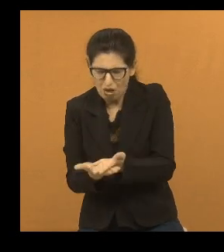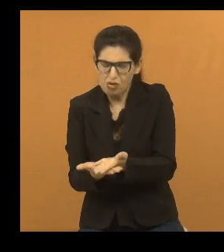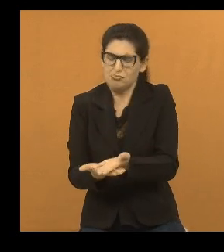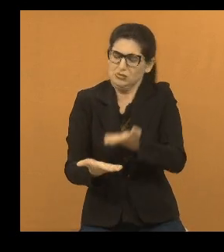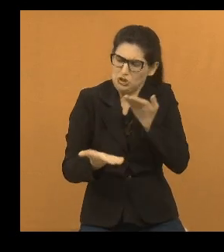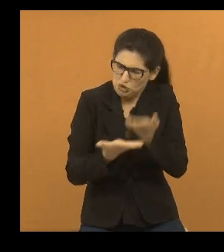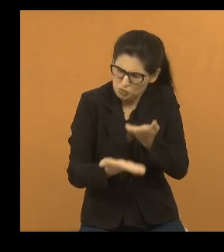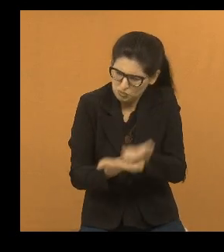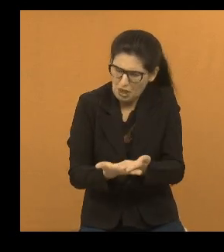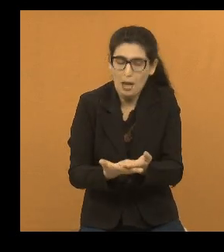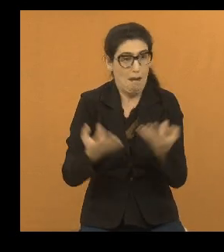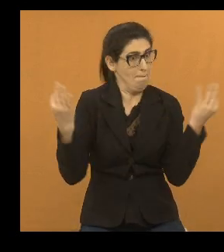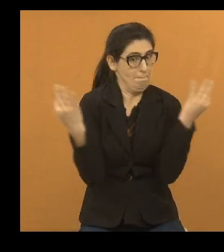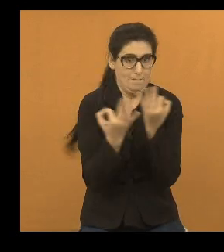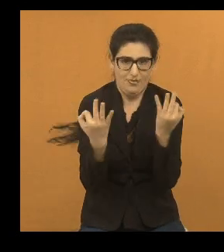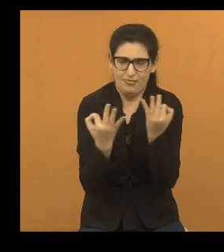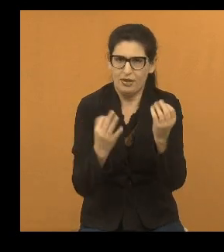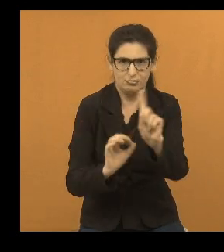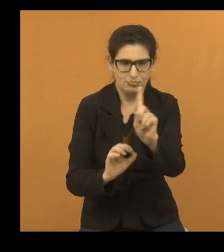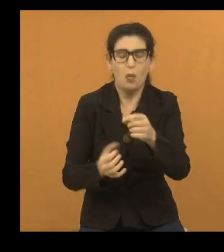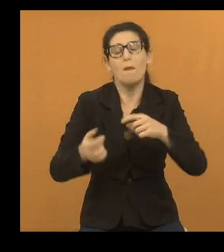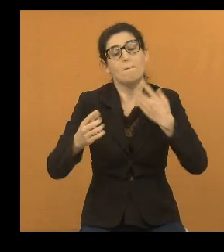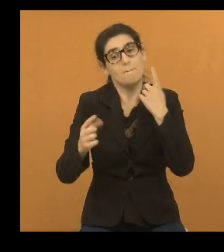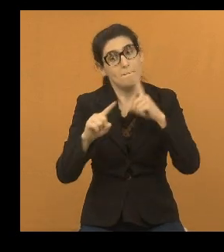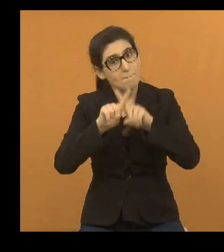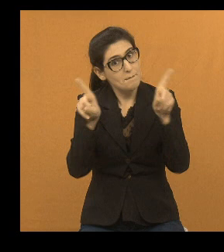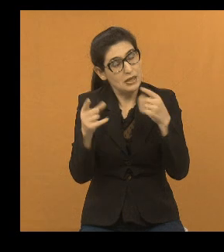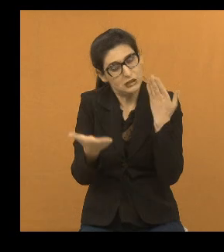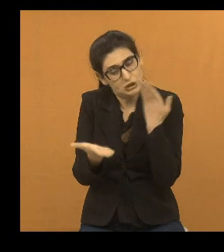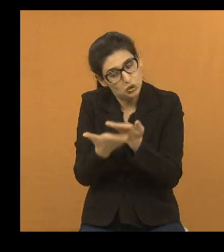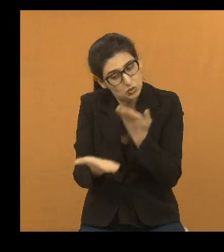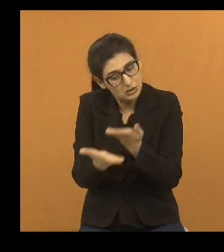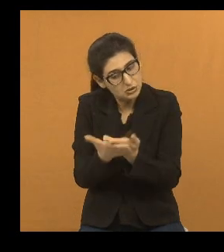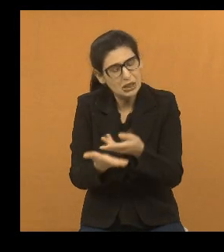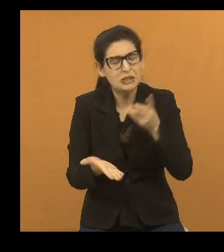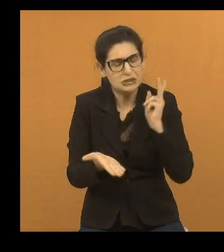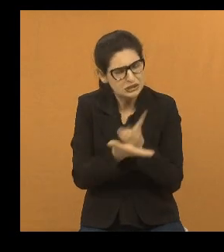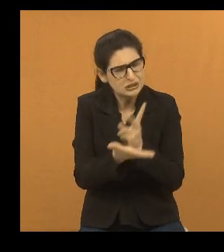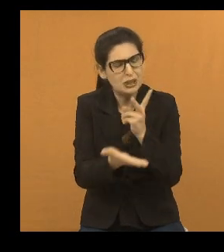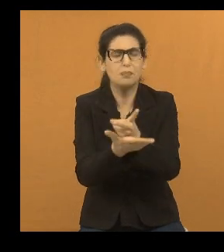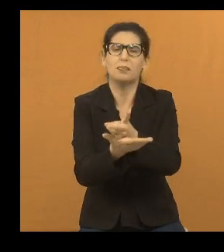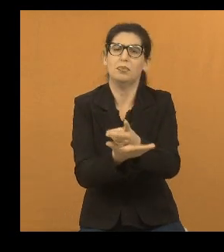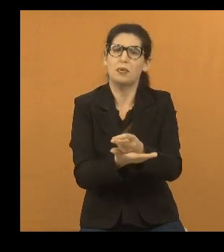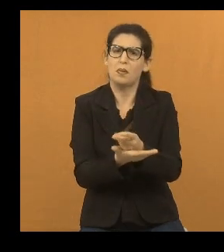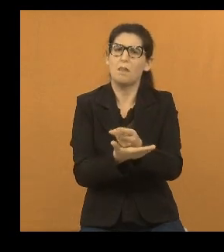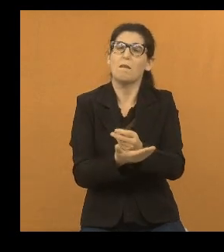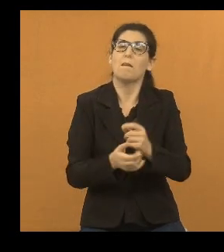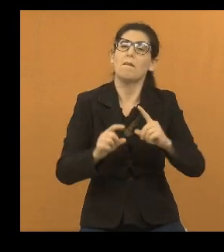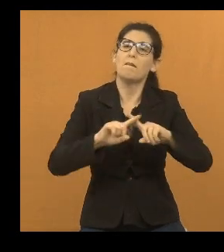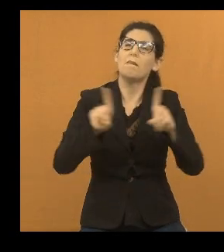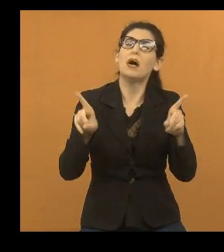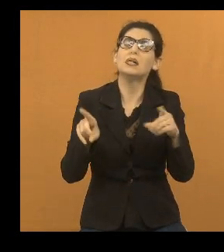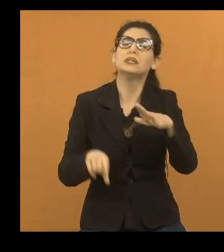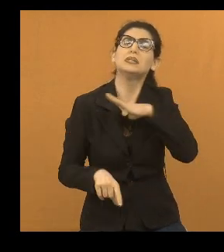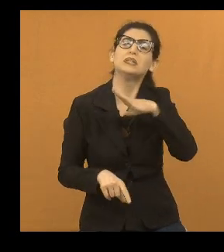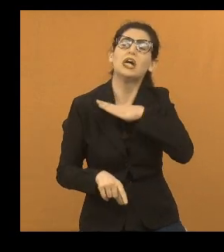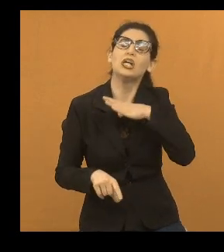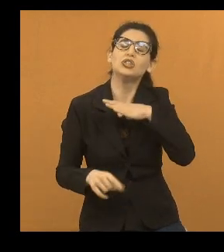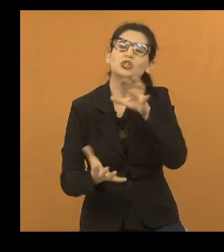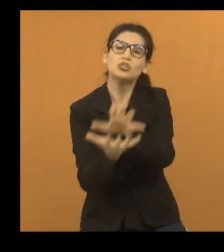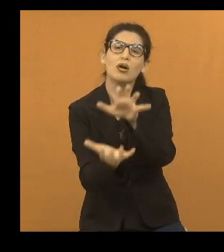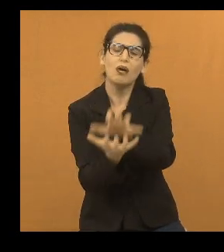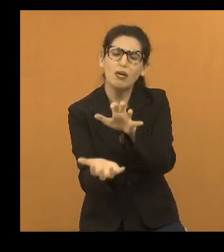é possível chegar à perfeição, mas o mais acurado possível do que qualquer configuração hoje do tecido urbano de Jacareí,